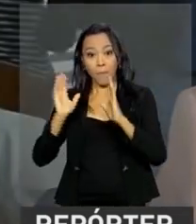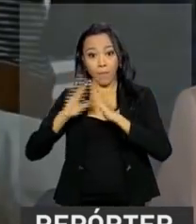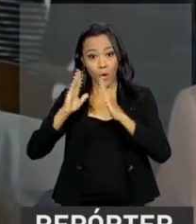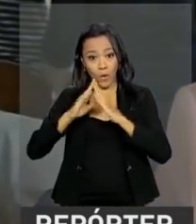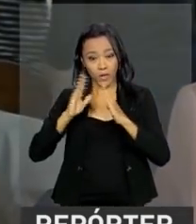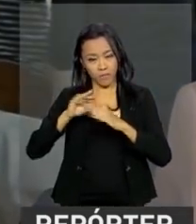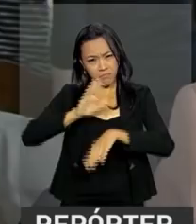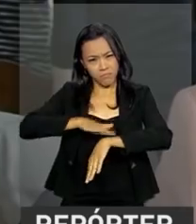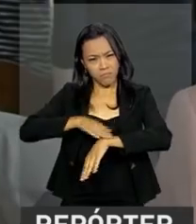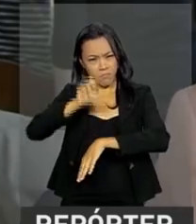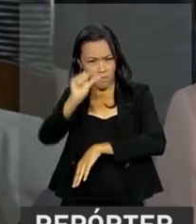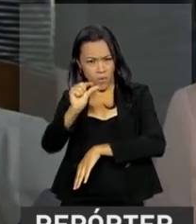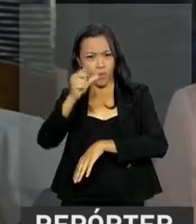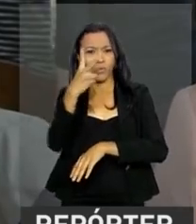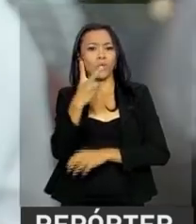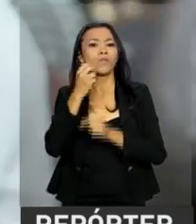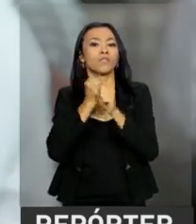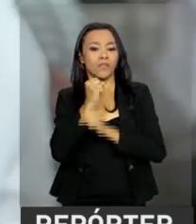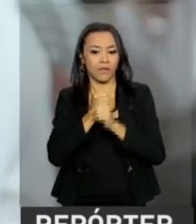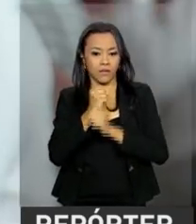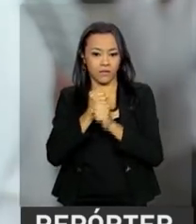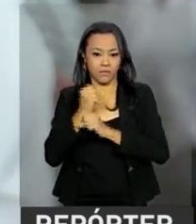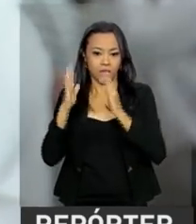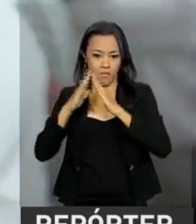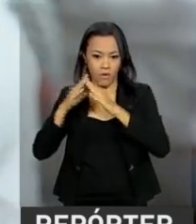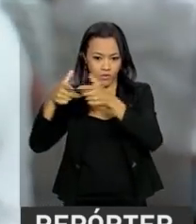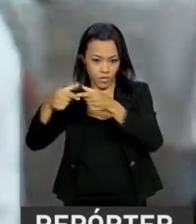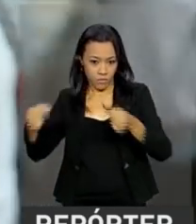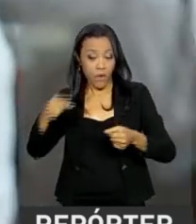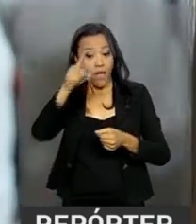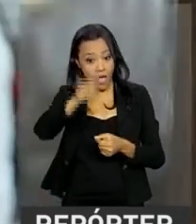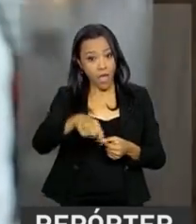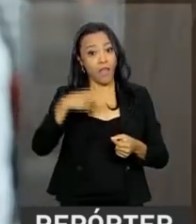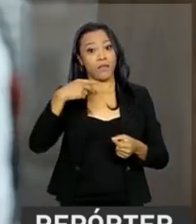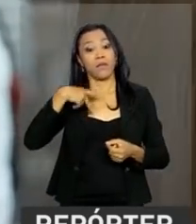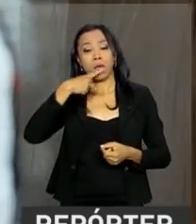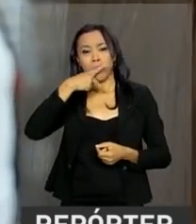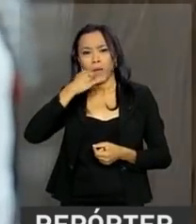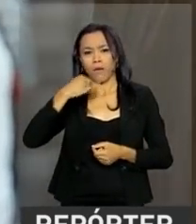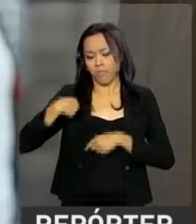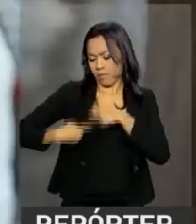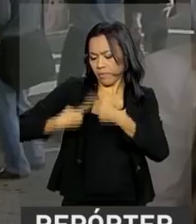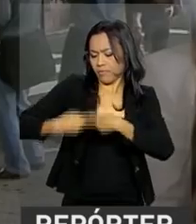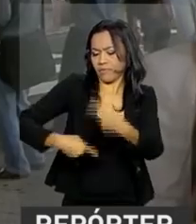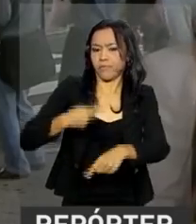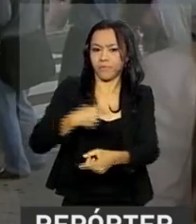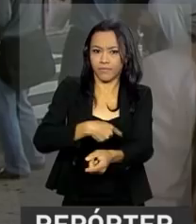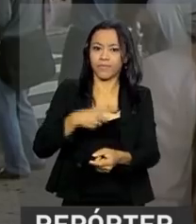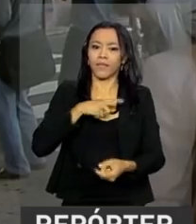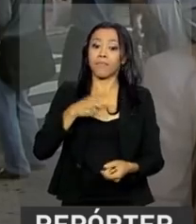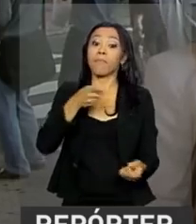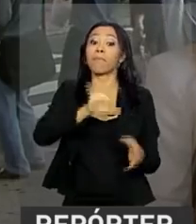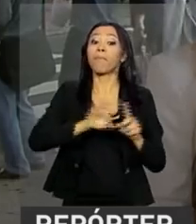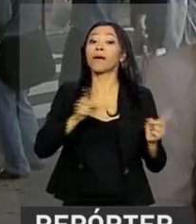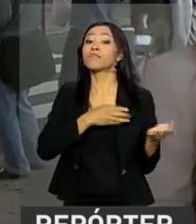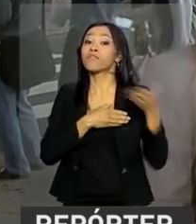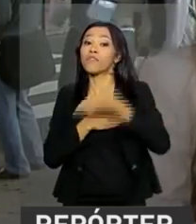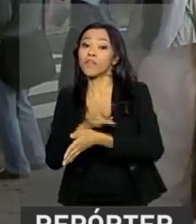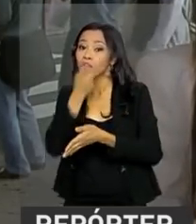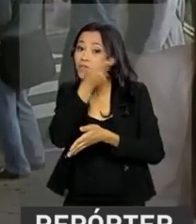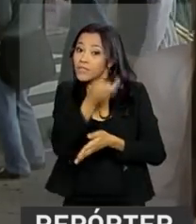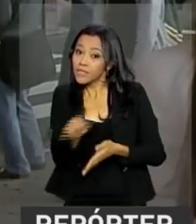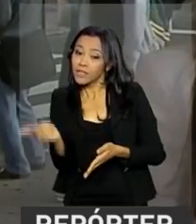menos tempo. São 2 anos de Japão. Ela tem origem japonesa, mas veio para visitar parentes. Só que